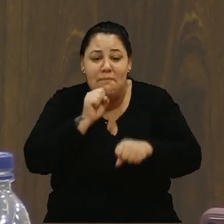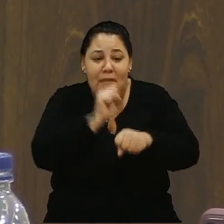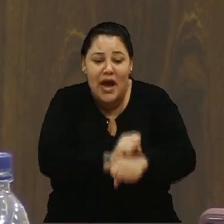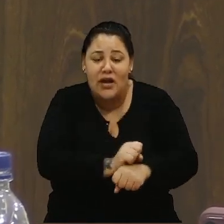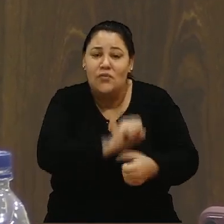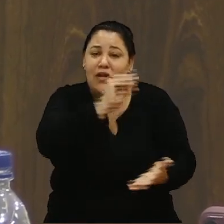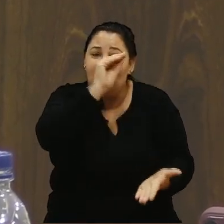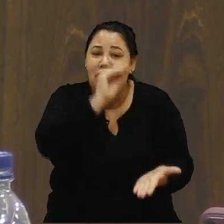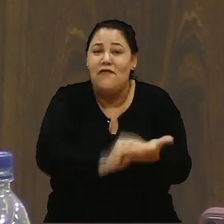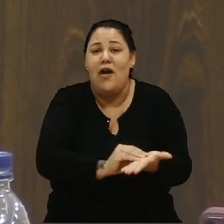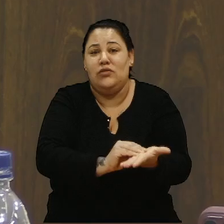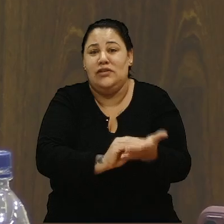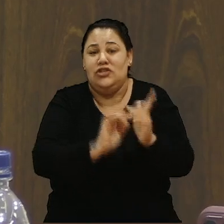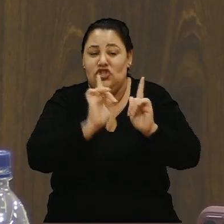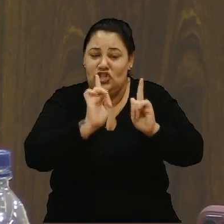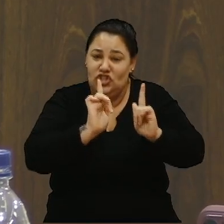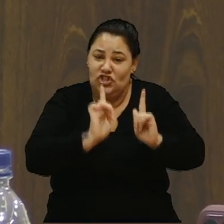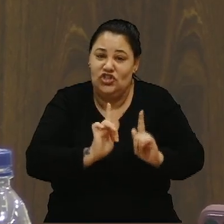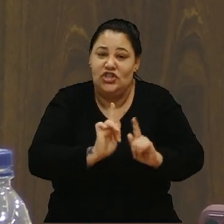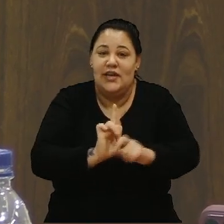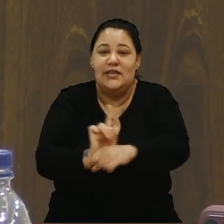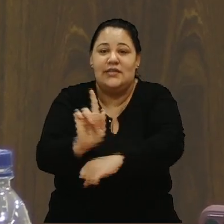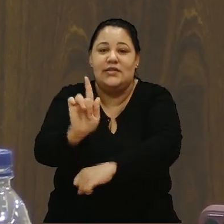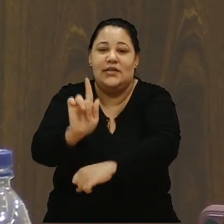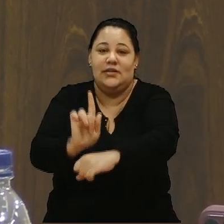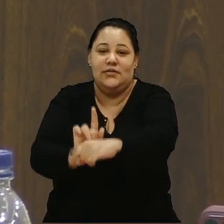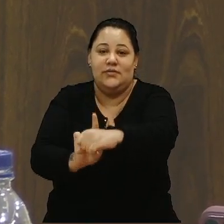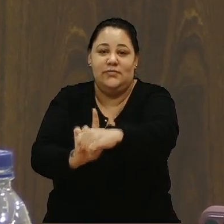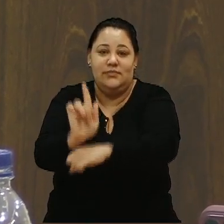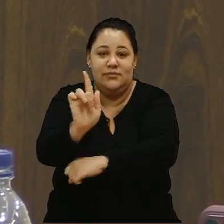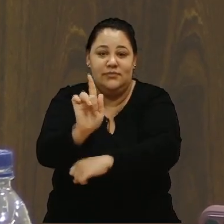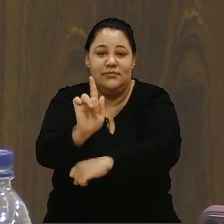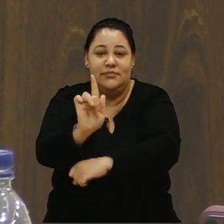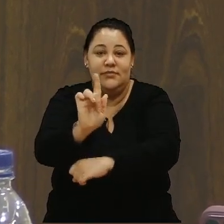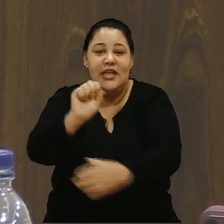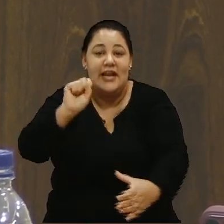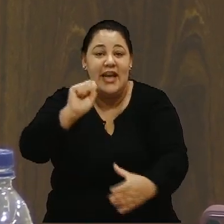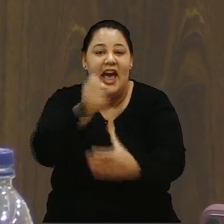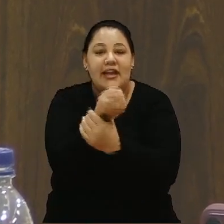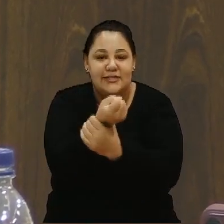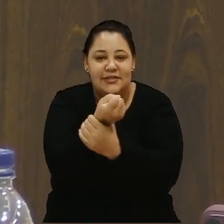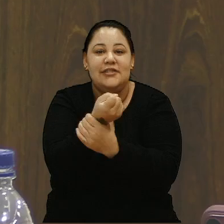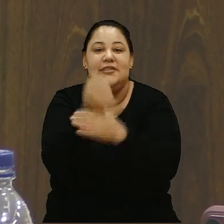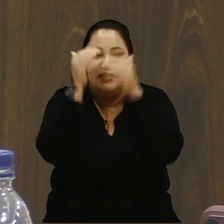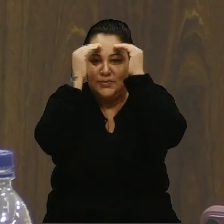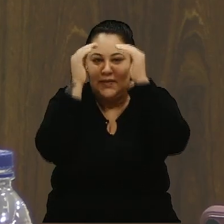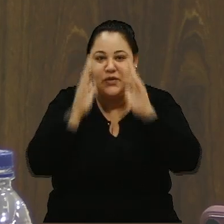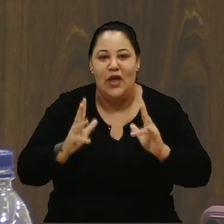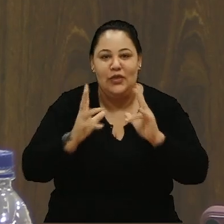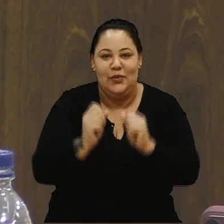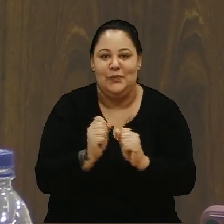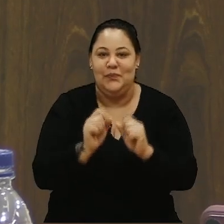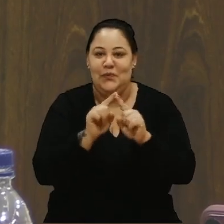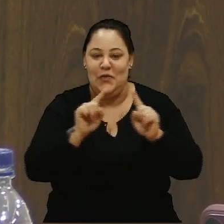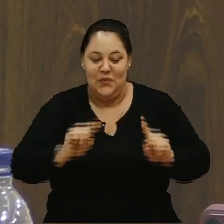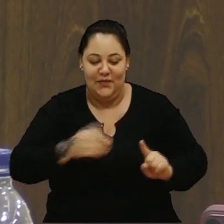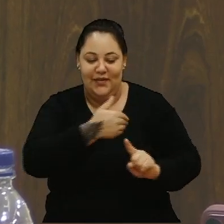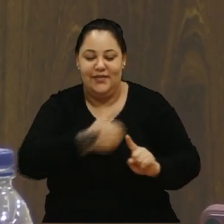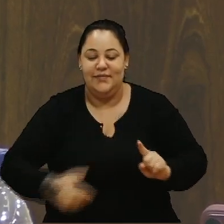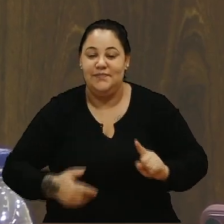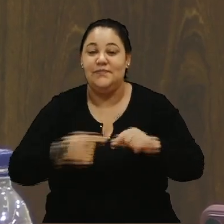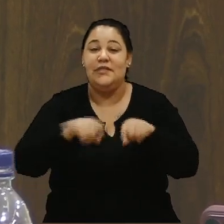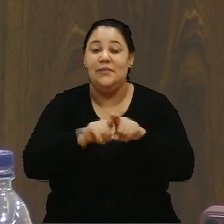que garanta dignidade aos nossos servidores, servidoras, à nossa turma das escolas de educação infantil,